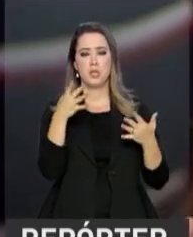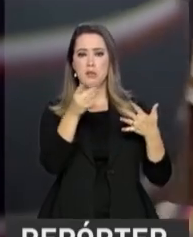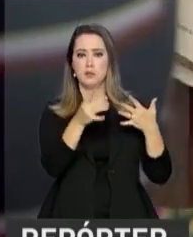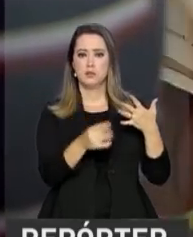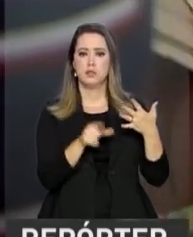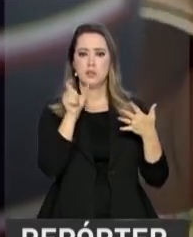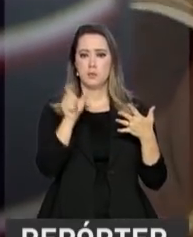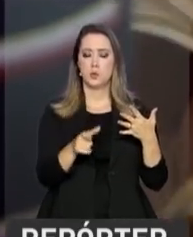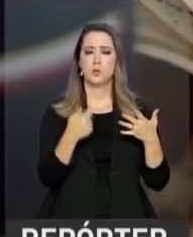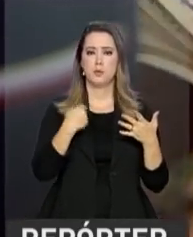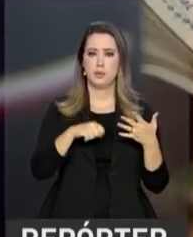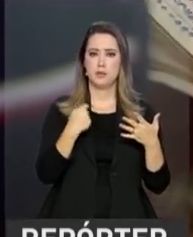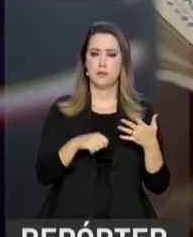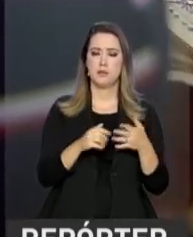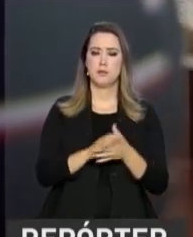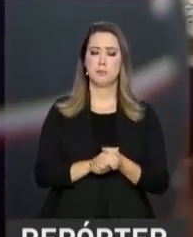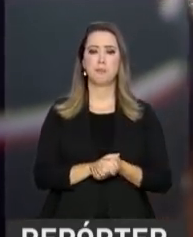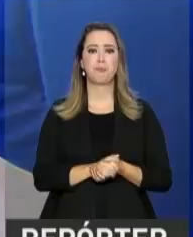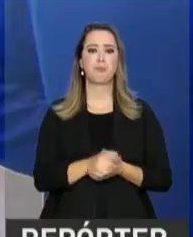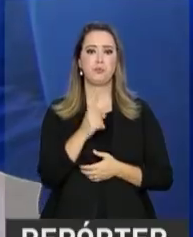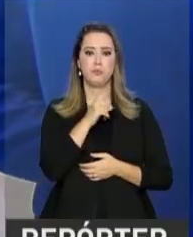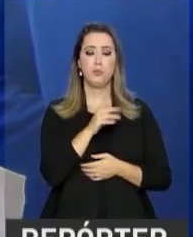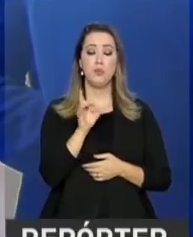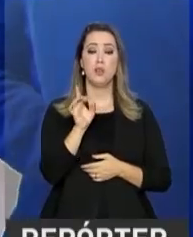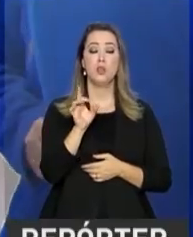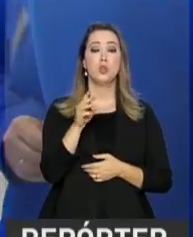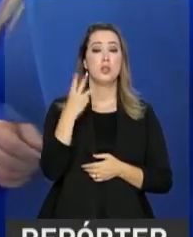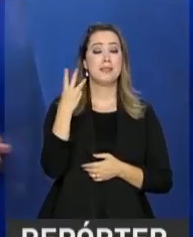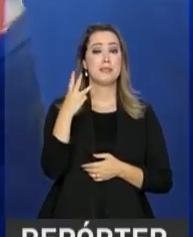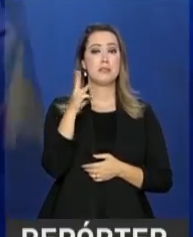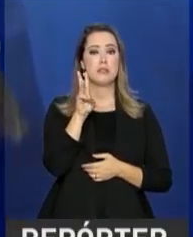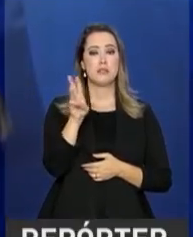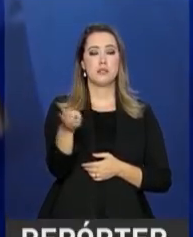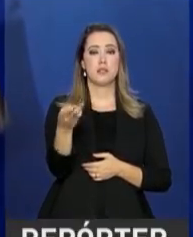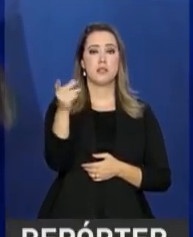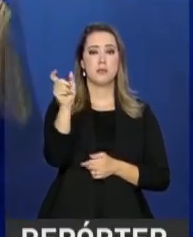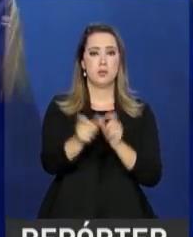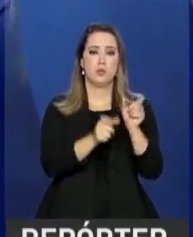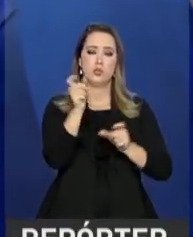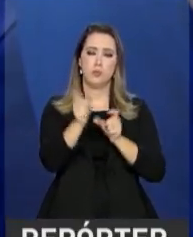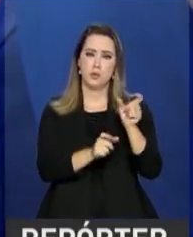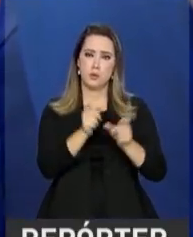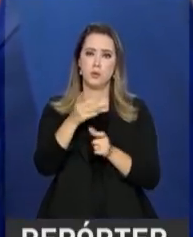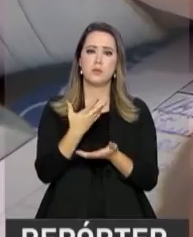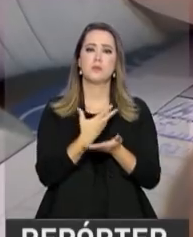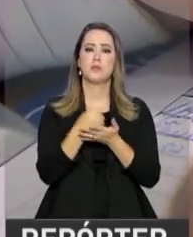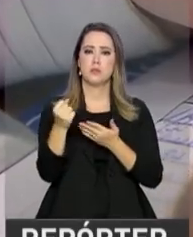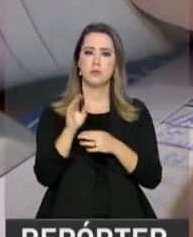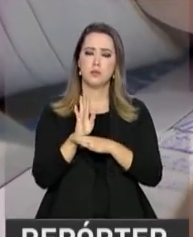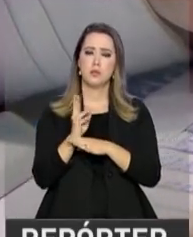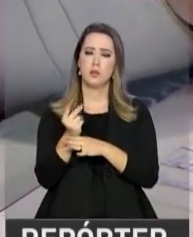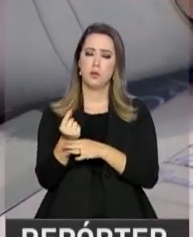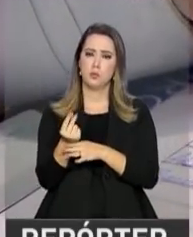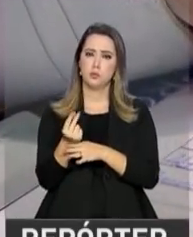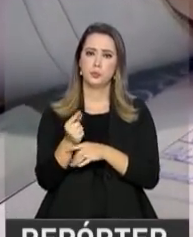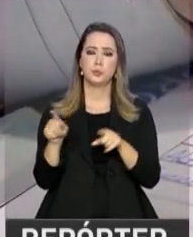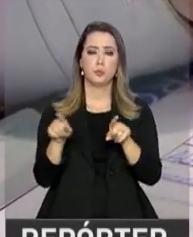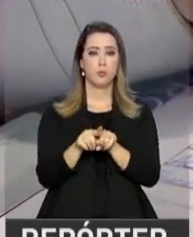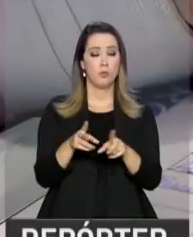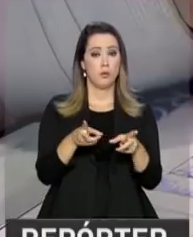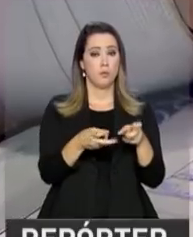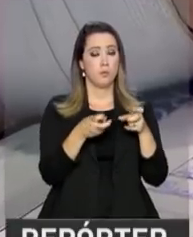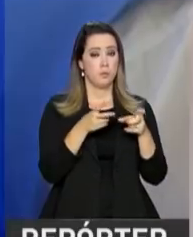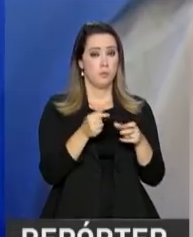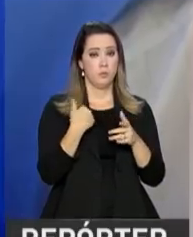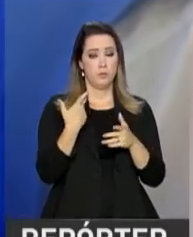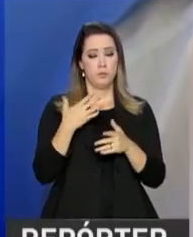segundo o governo só nesta etapa 3 milhões e 200 mil cotistas vão ser beneficiados ea previsão